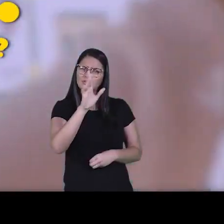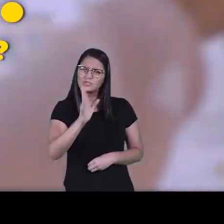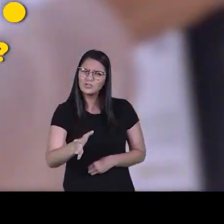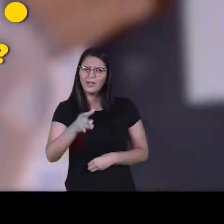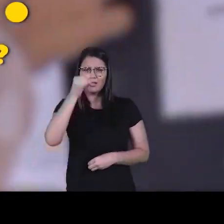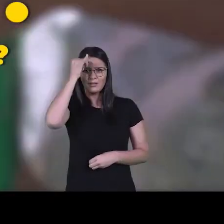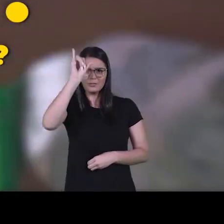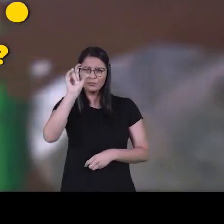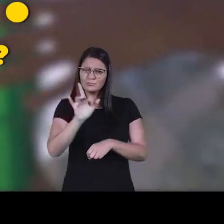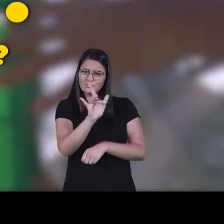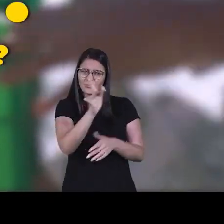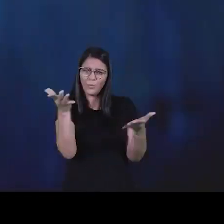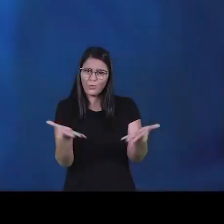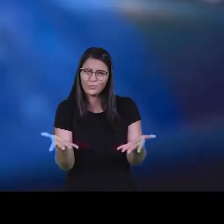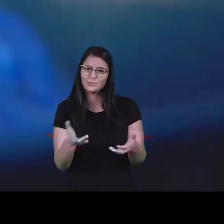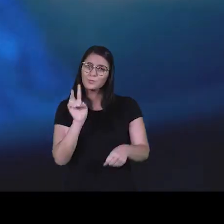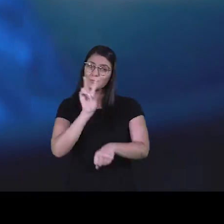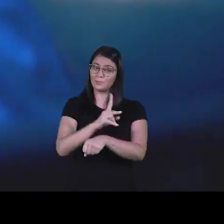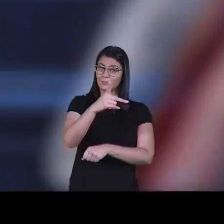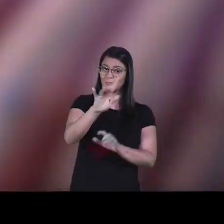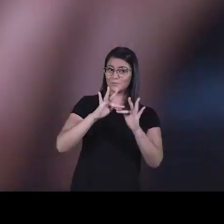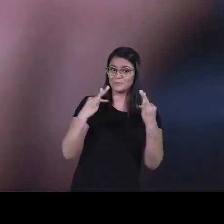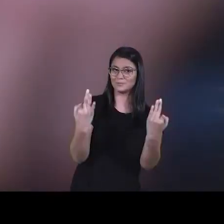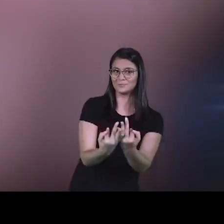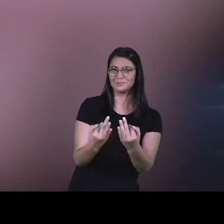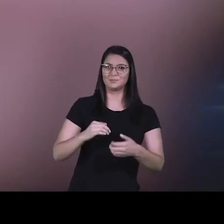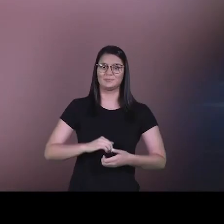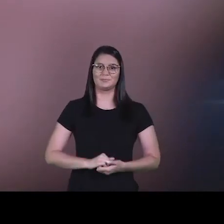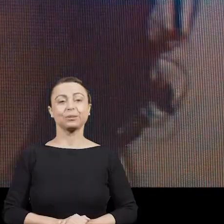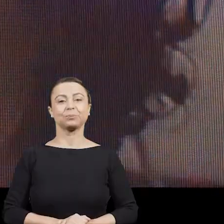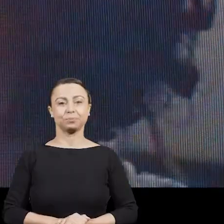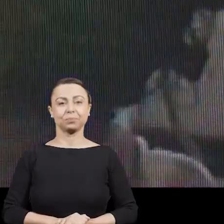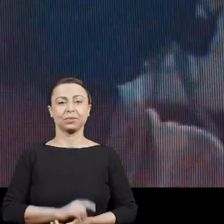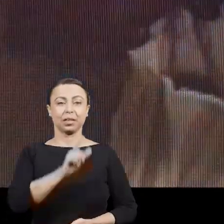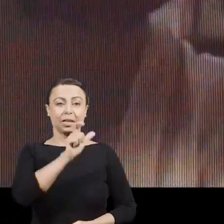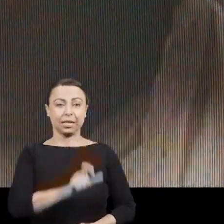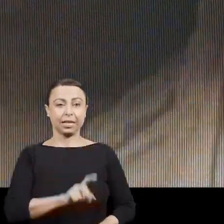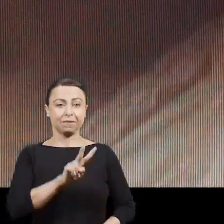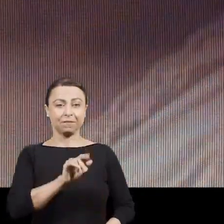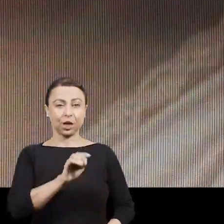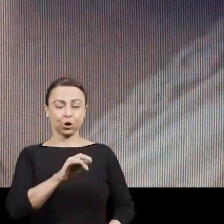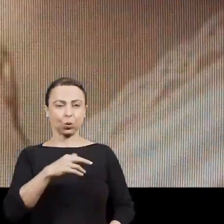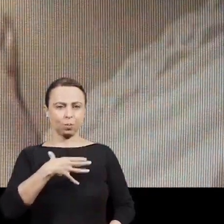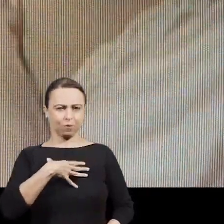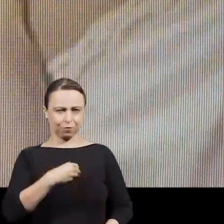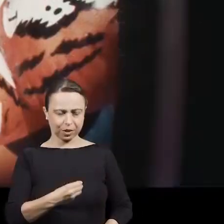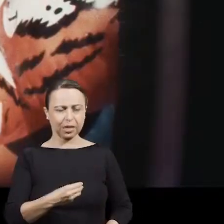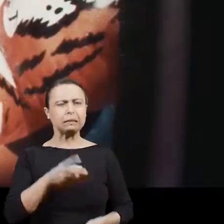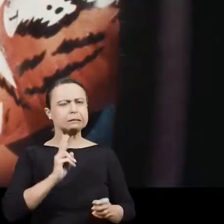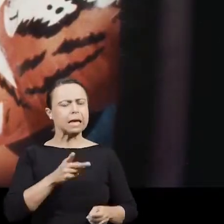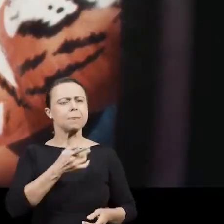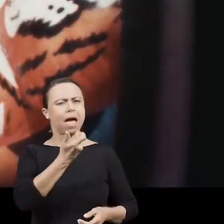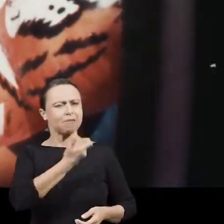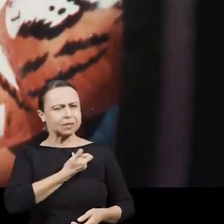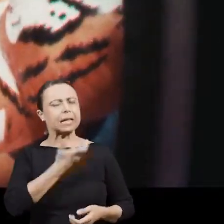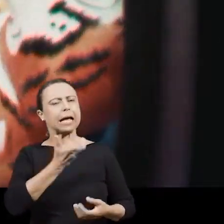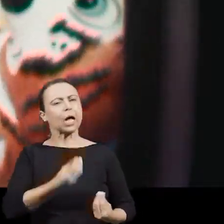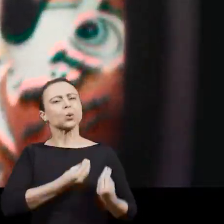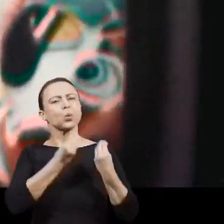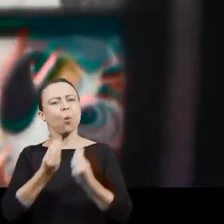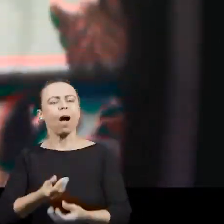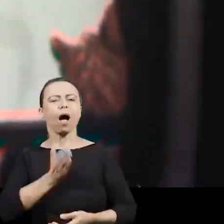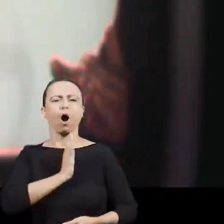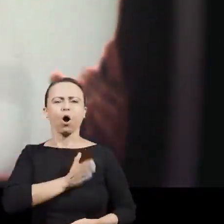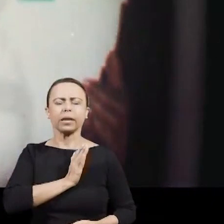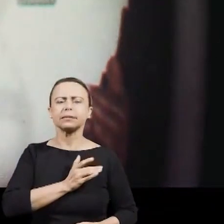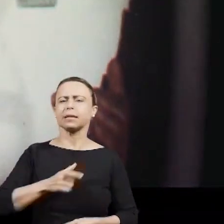E você, já combateu o mosquito hoje? Proteja a sua família. O Vitor sempre falava que queria ser